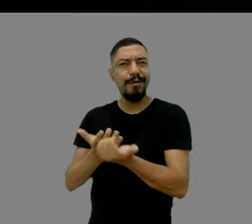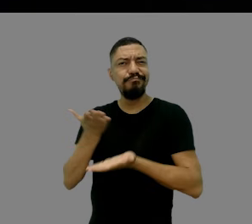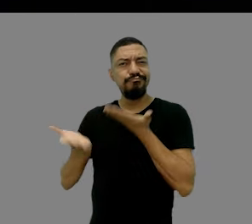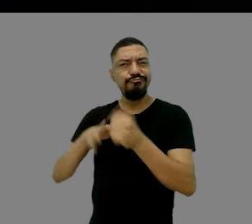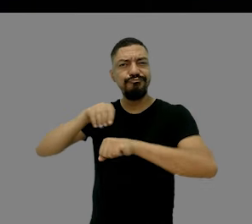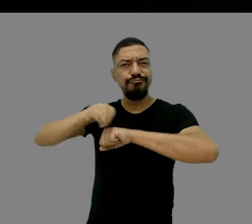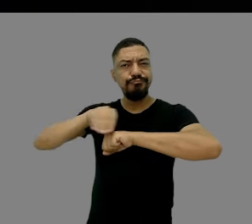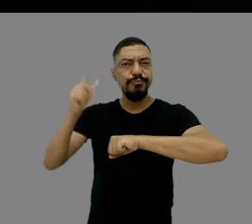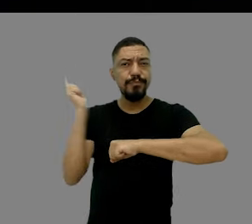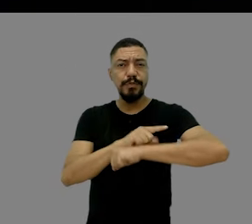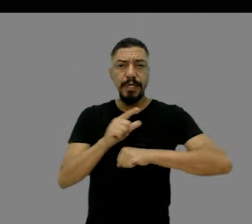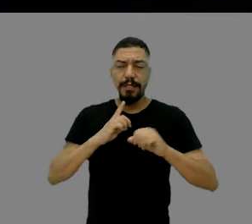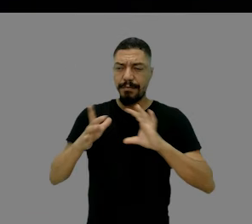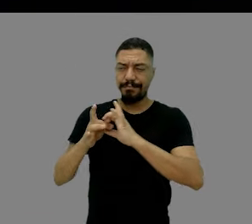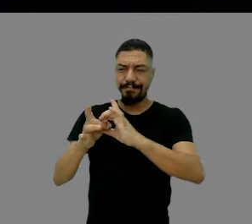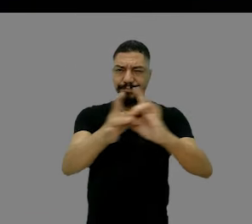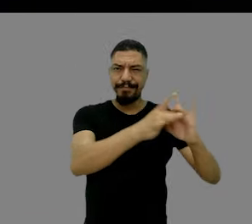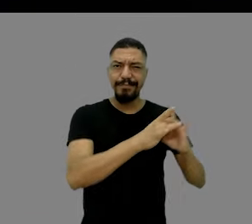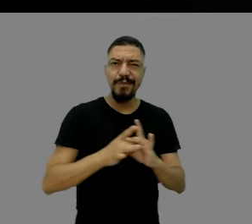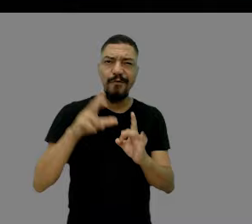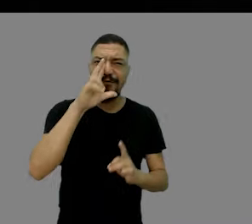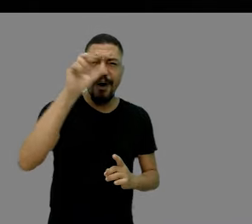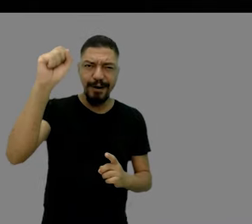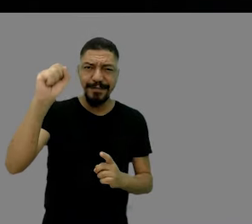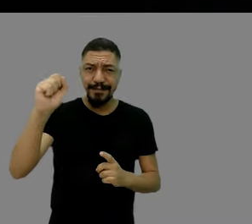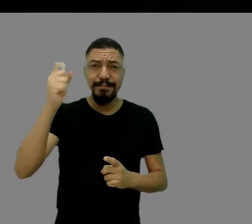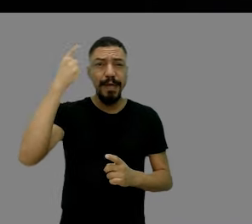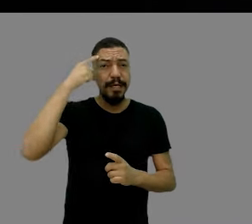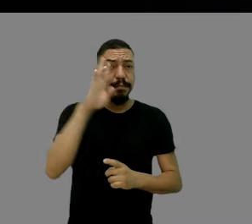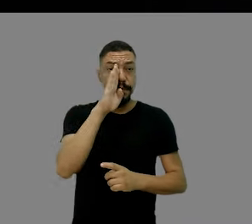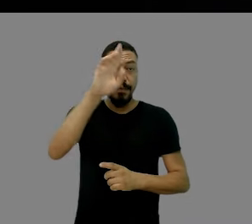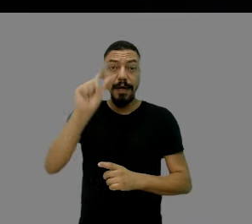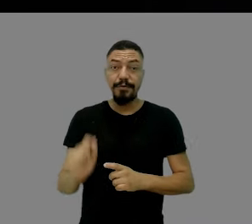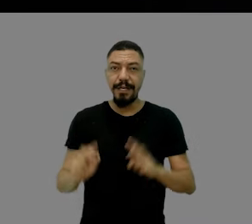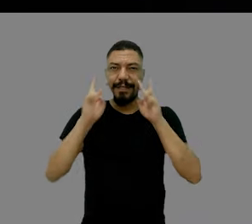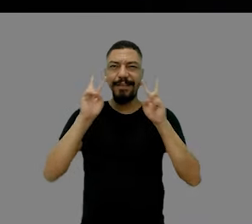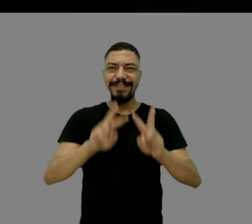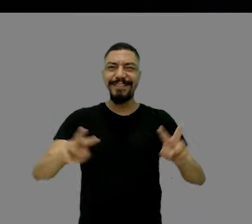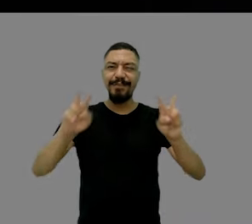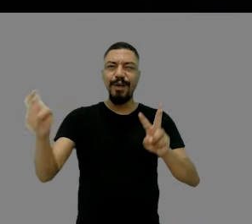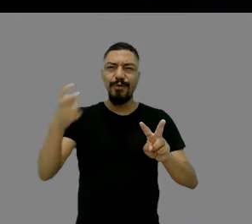principalmente do ponto de vista cultural, mas também de uma saúde financeira, que é importante.